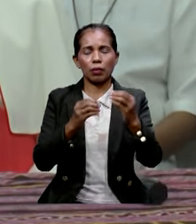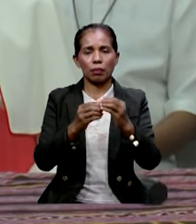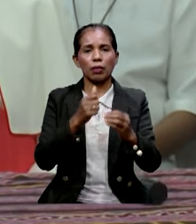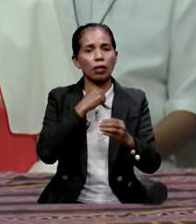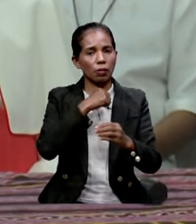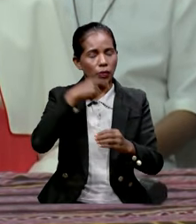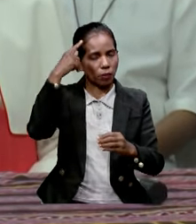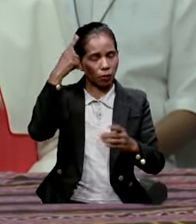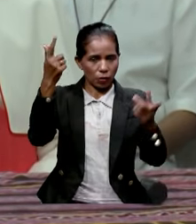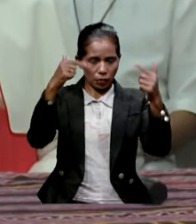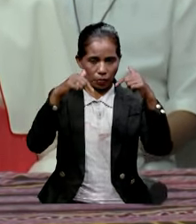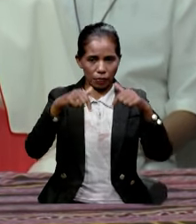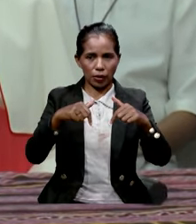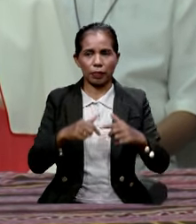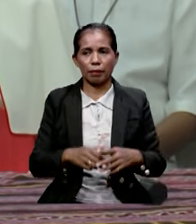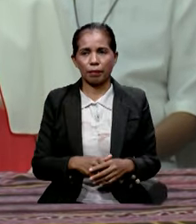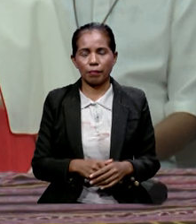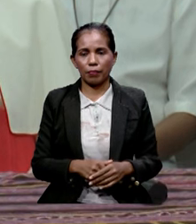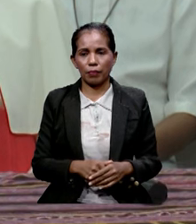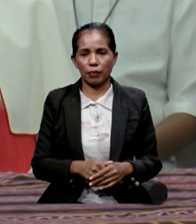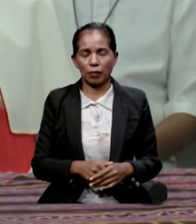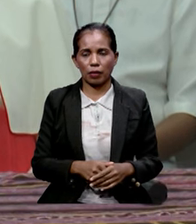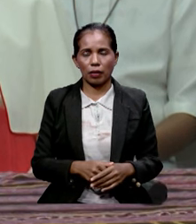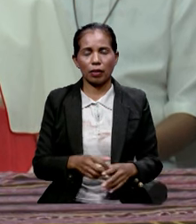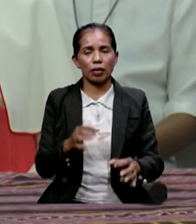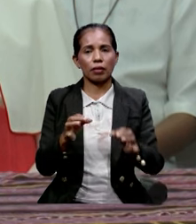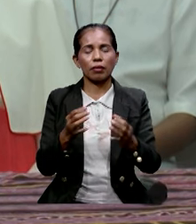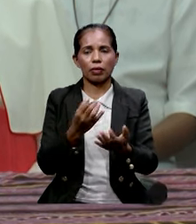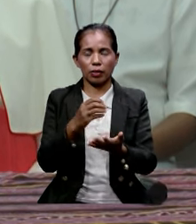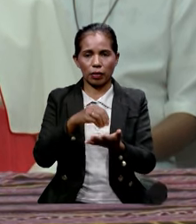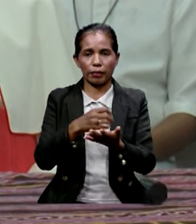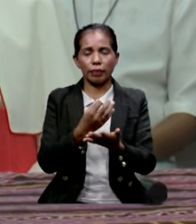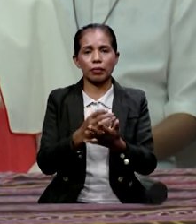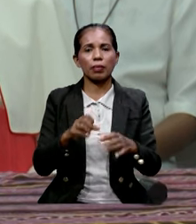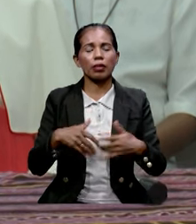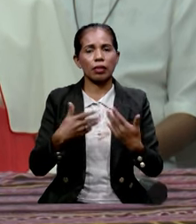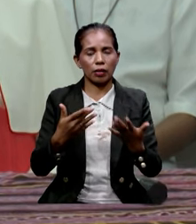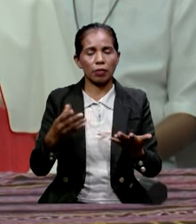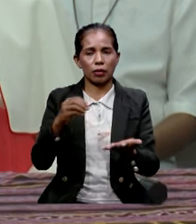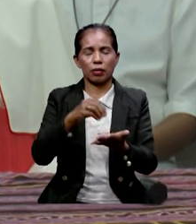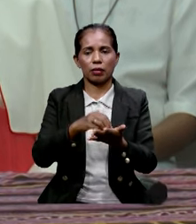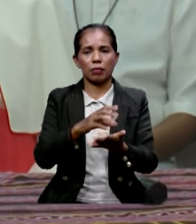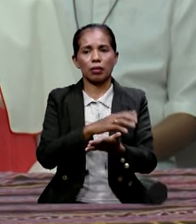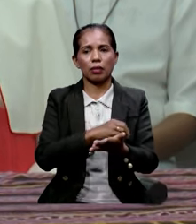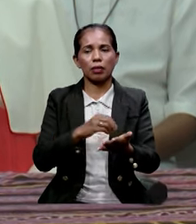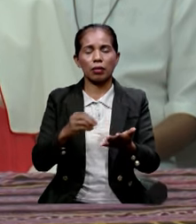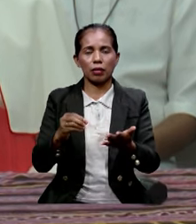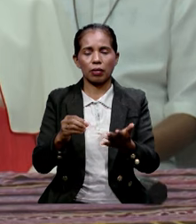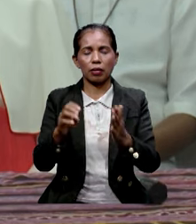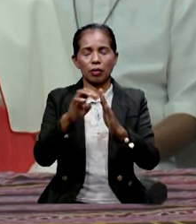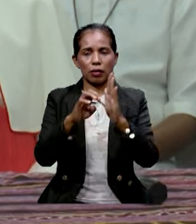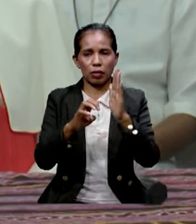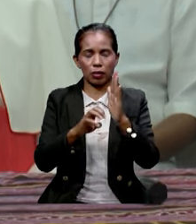do governo aprovar o orçamento do MOS, orçamento da sala do CIMUES para a igreja do Estado executar